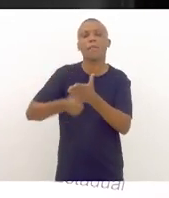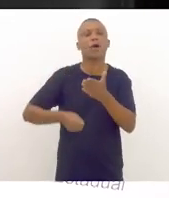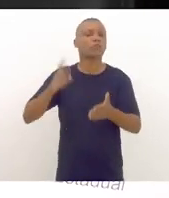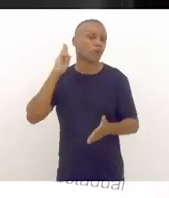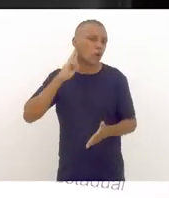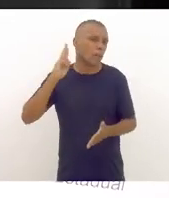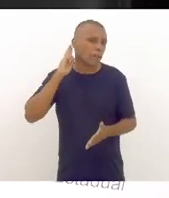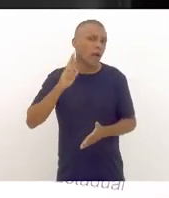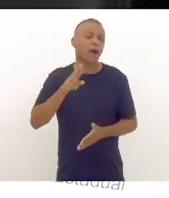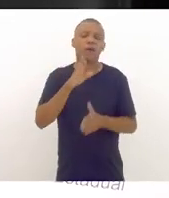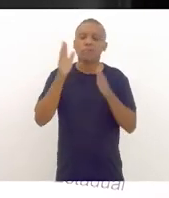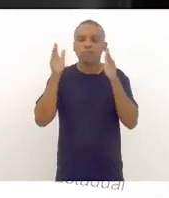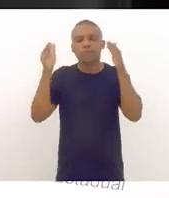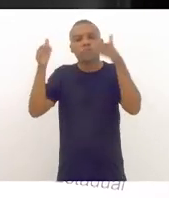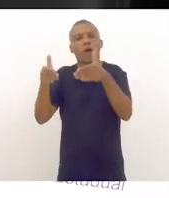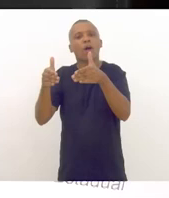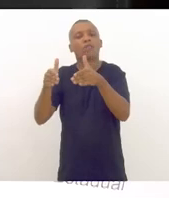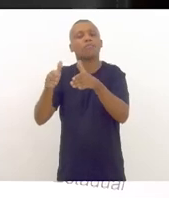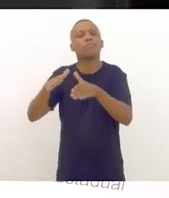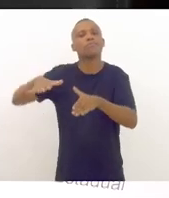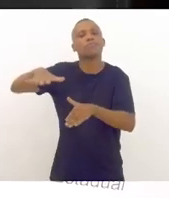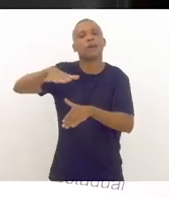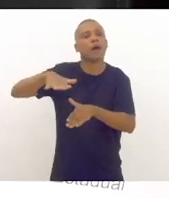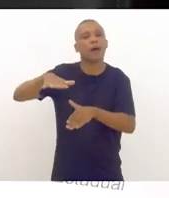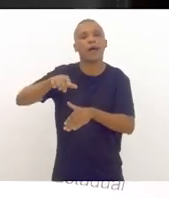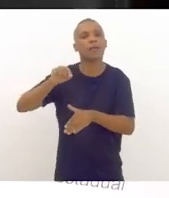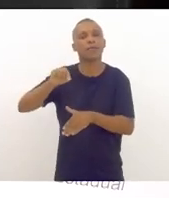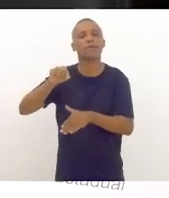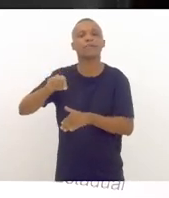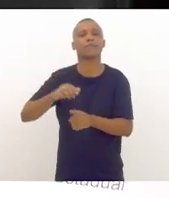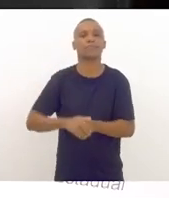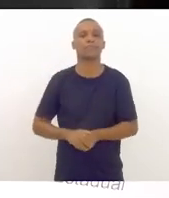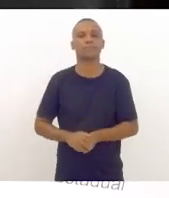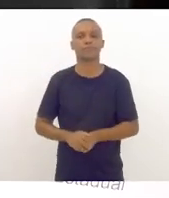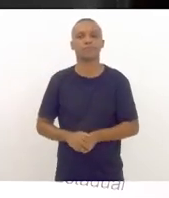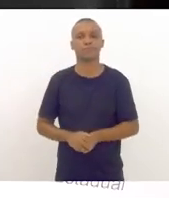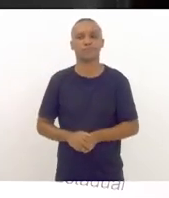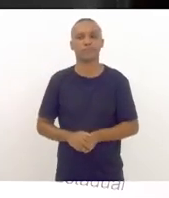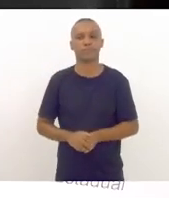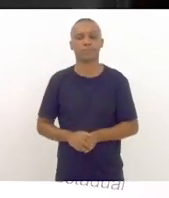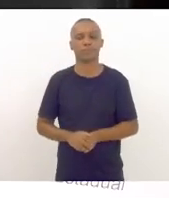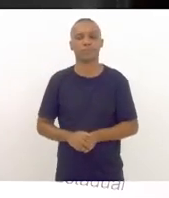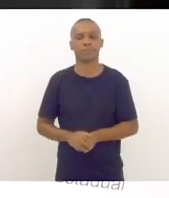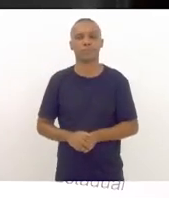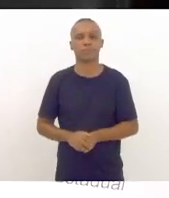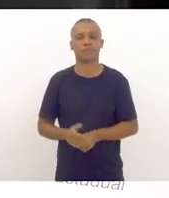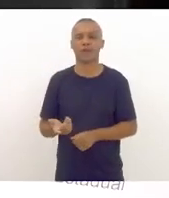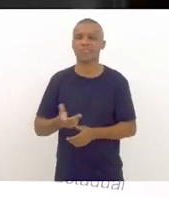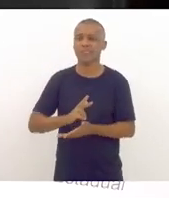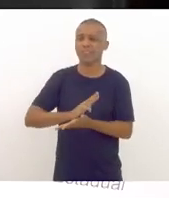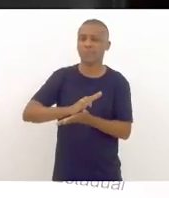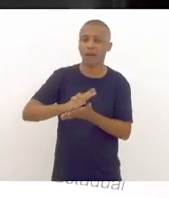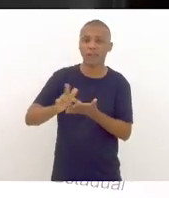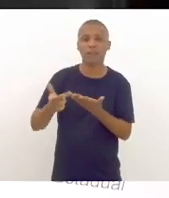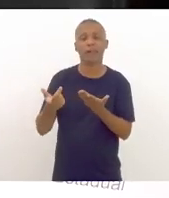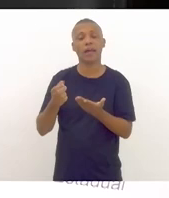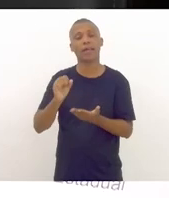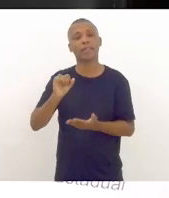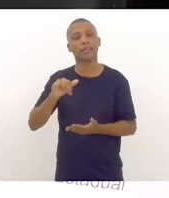Romário com relação às síndromes ocultas,